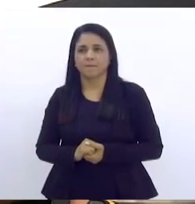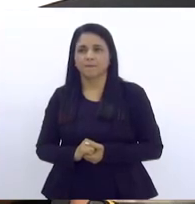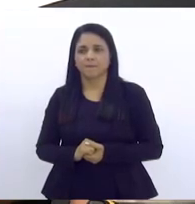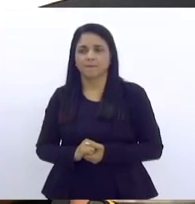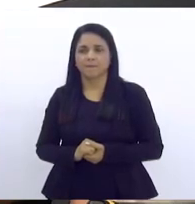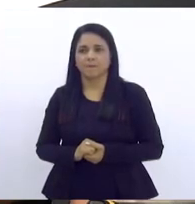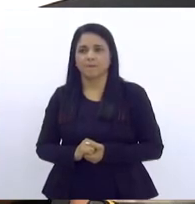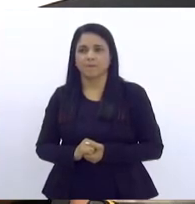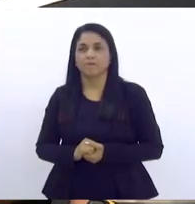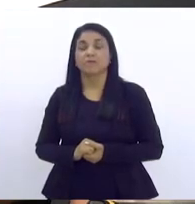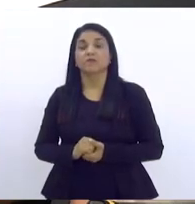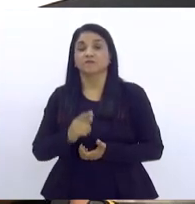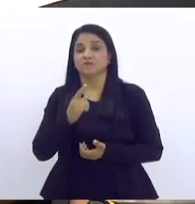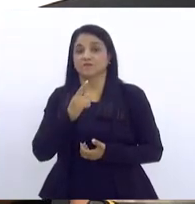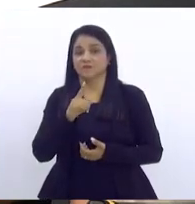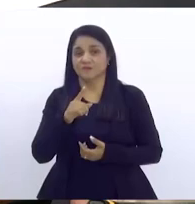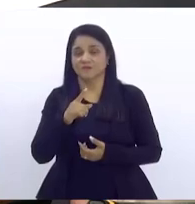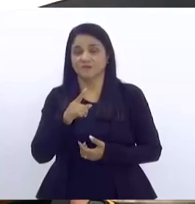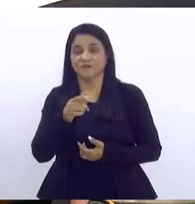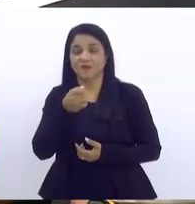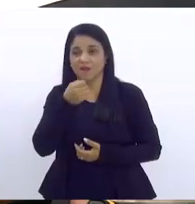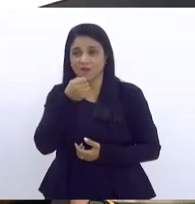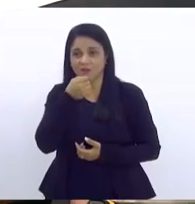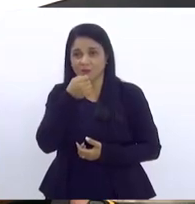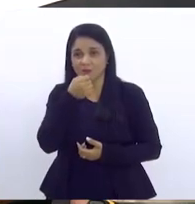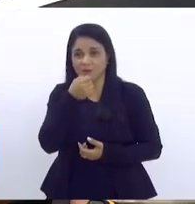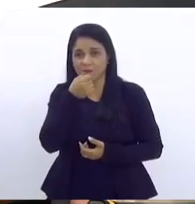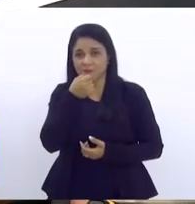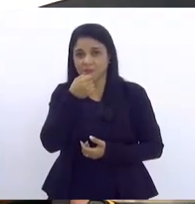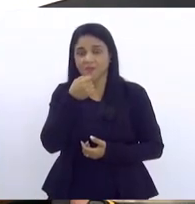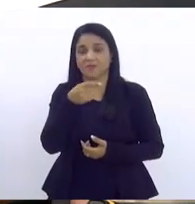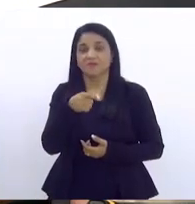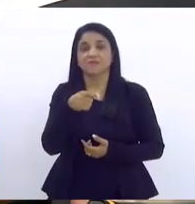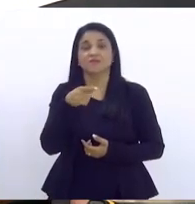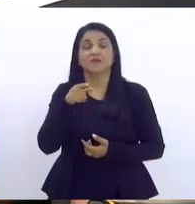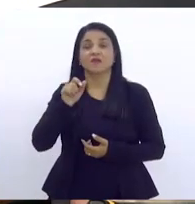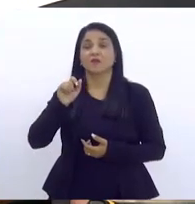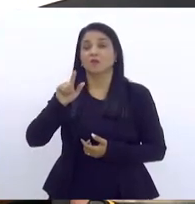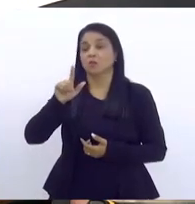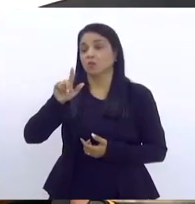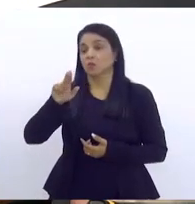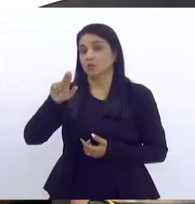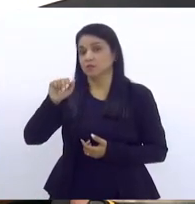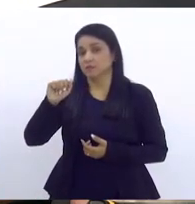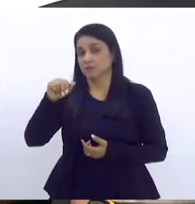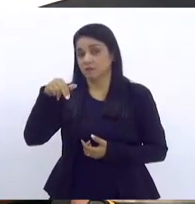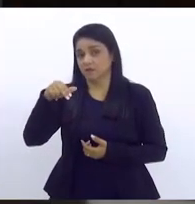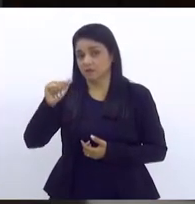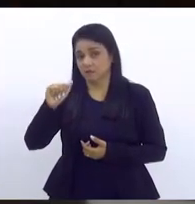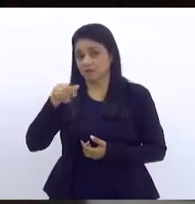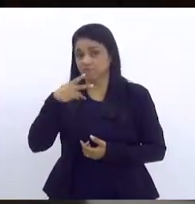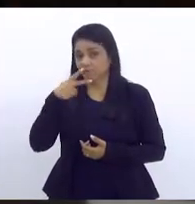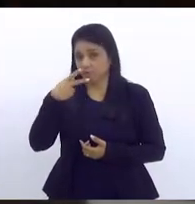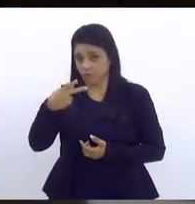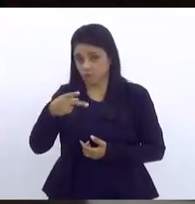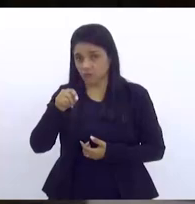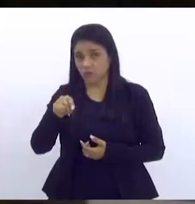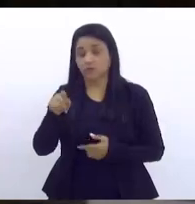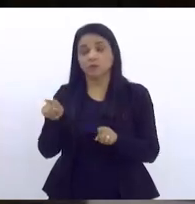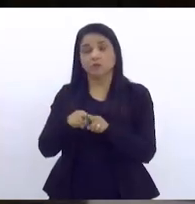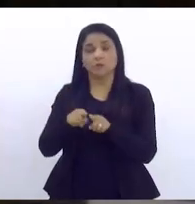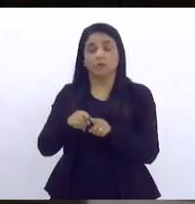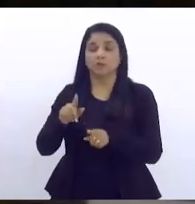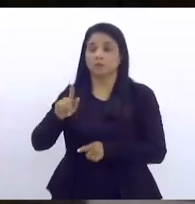tá vermelhinho alô não é só porque a a Luciana eh comentou aqui e o companheiro da Gena também